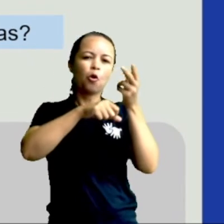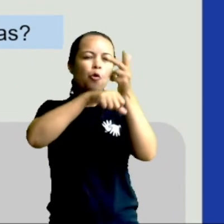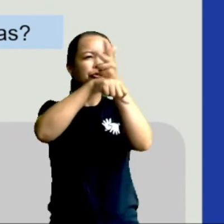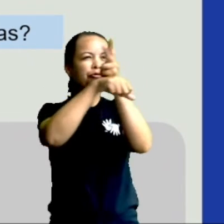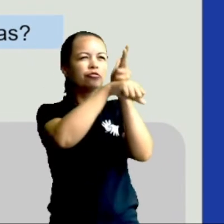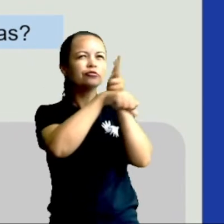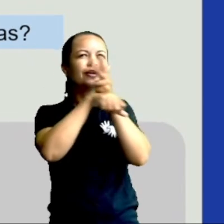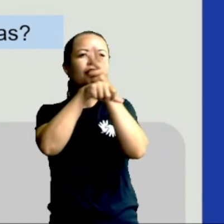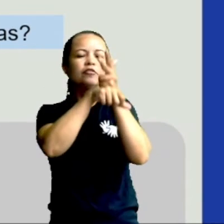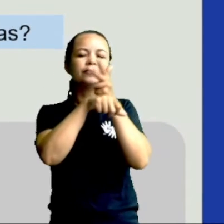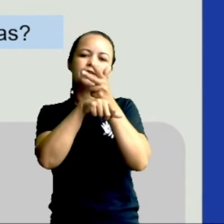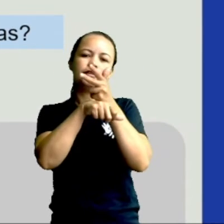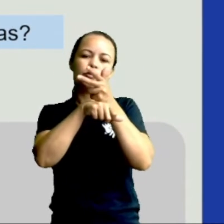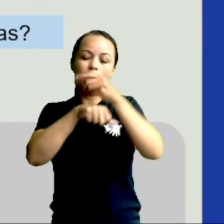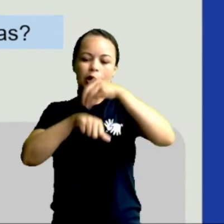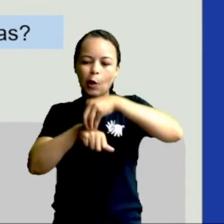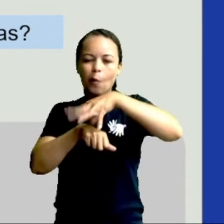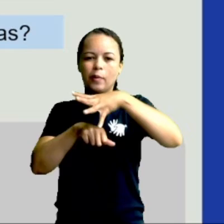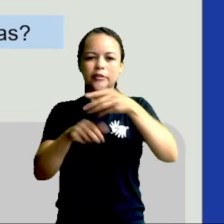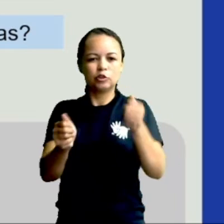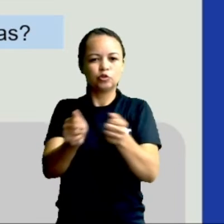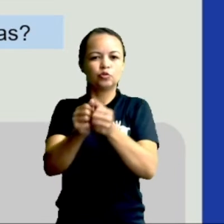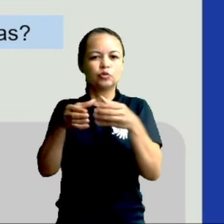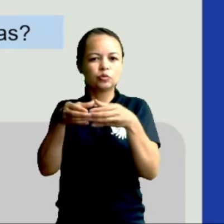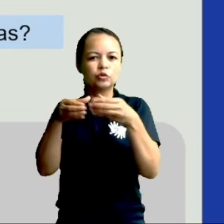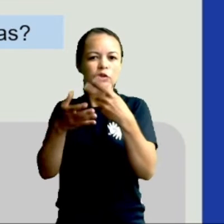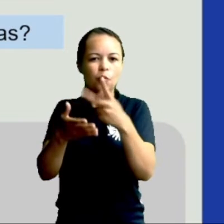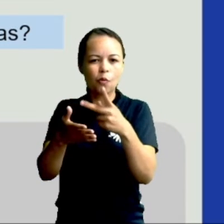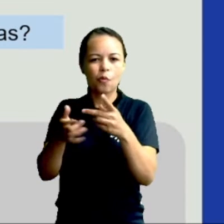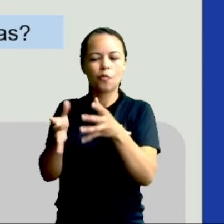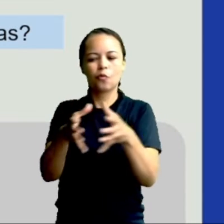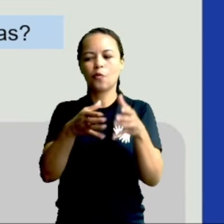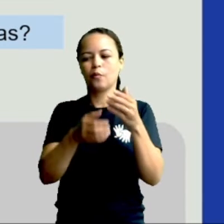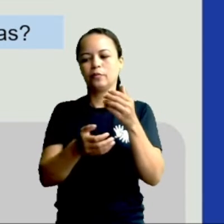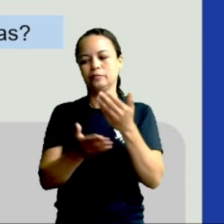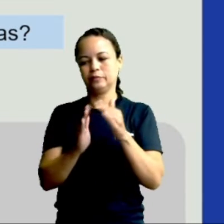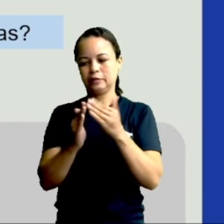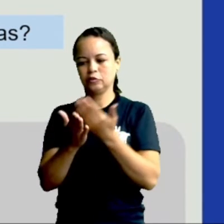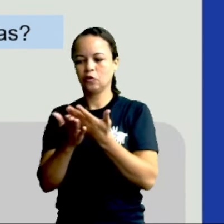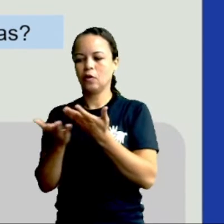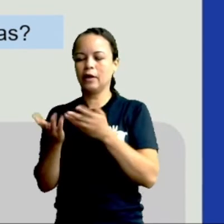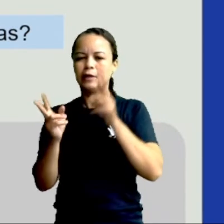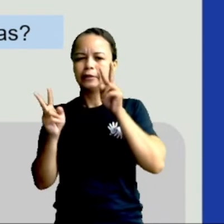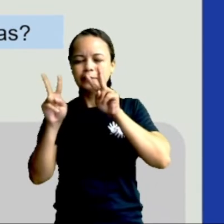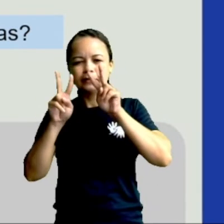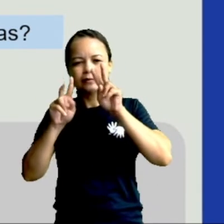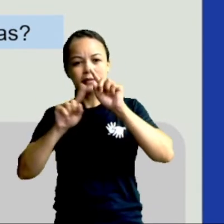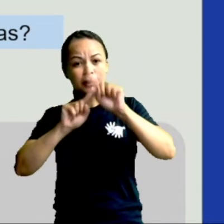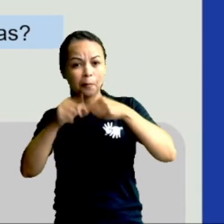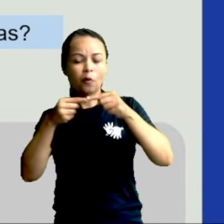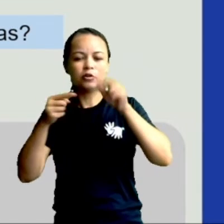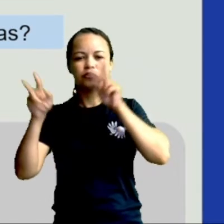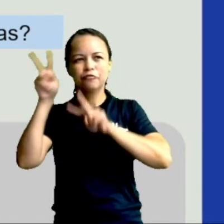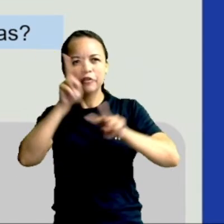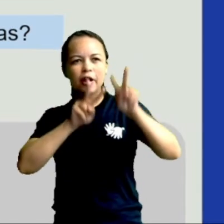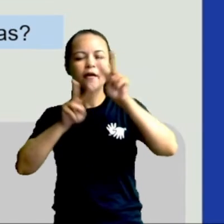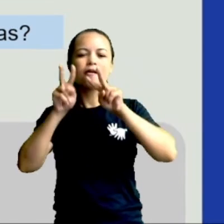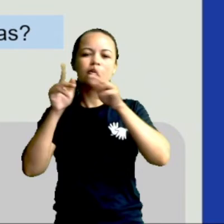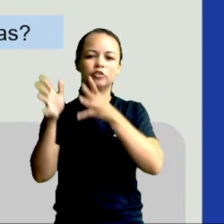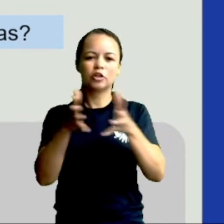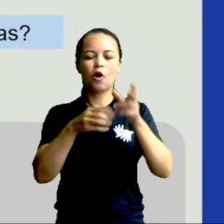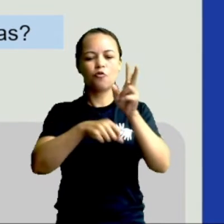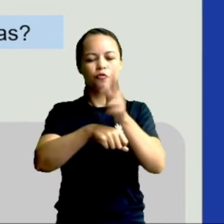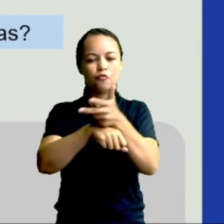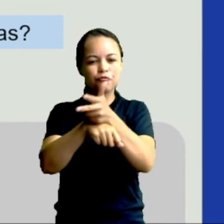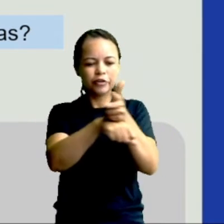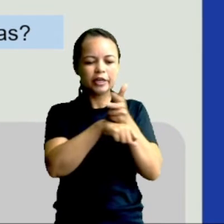turma. Depois, veja as fotos e os vídeos que os seus colegas compartilharam, né? E